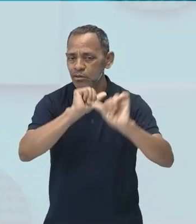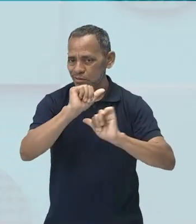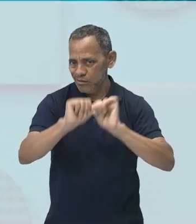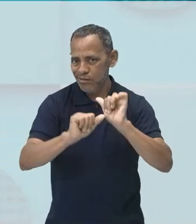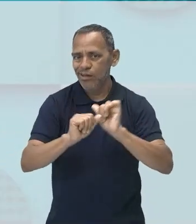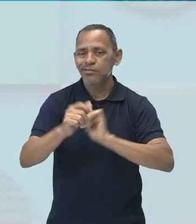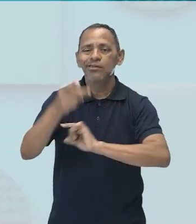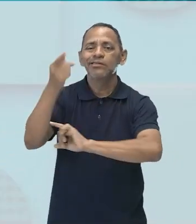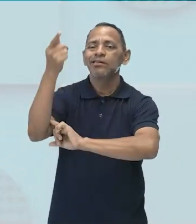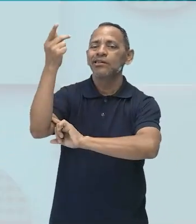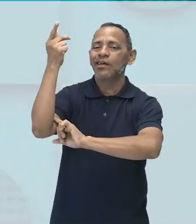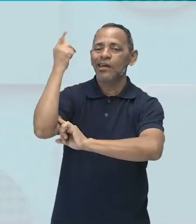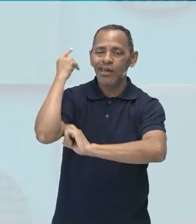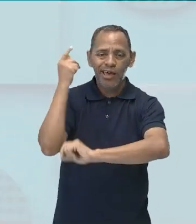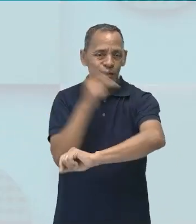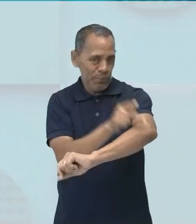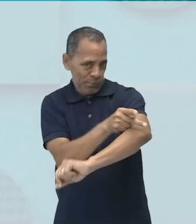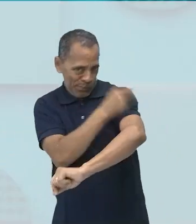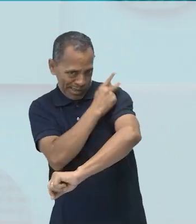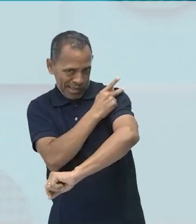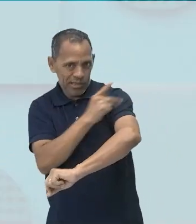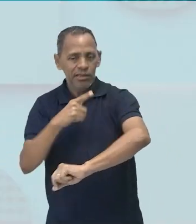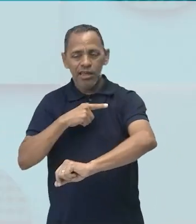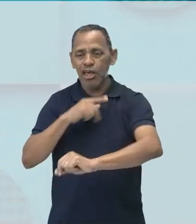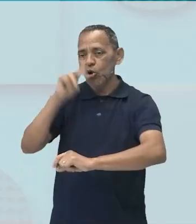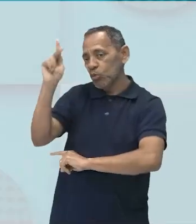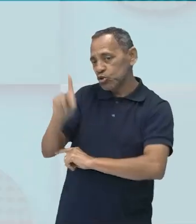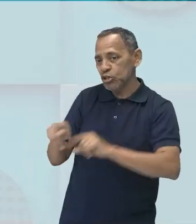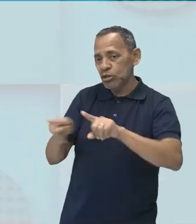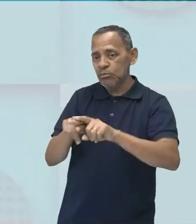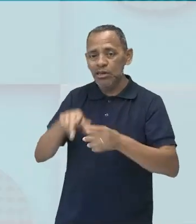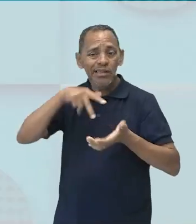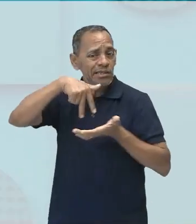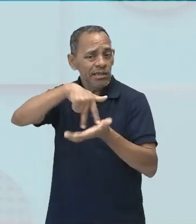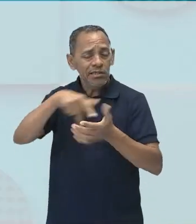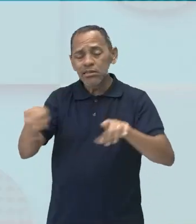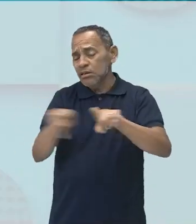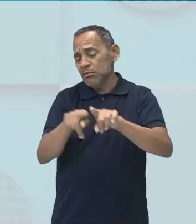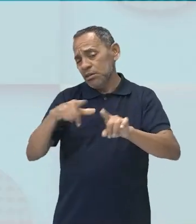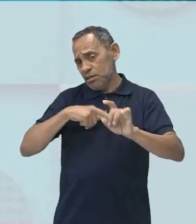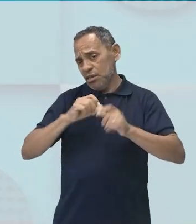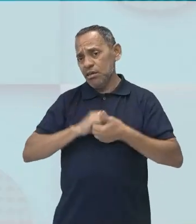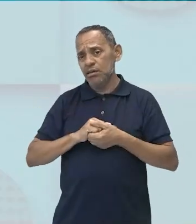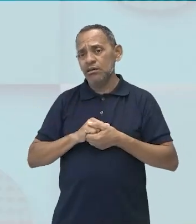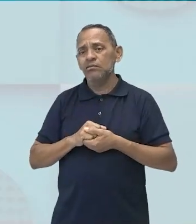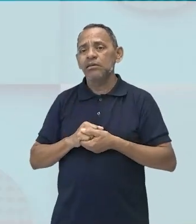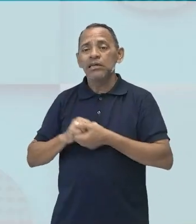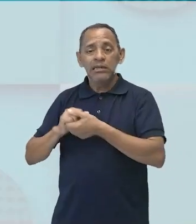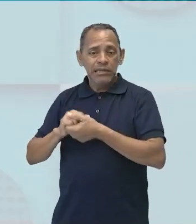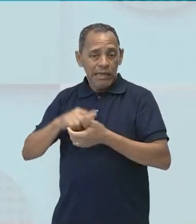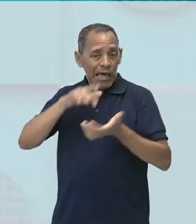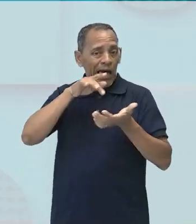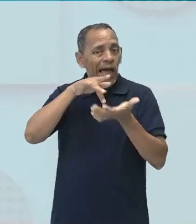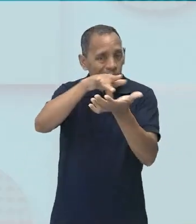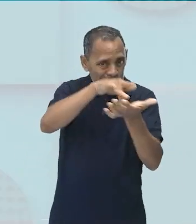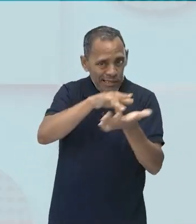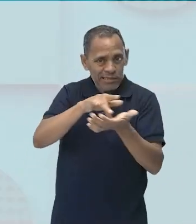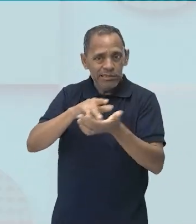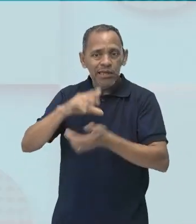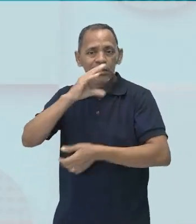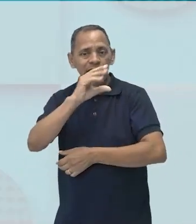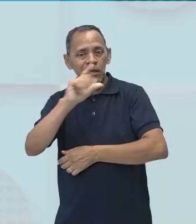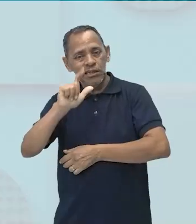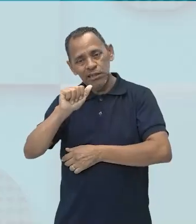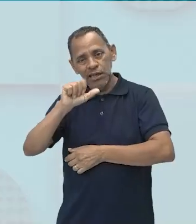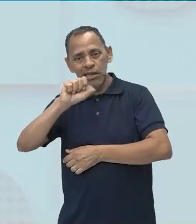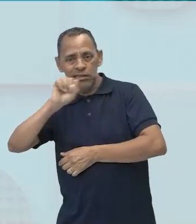a pré-história a toda uma história, nós vimos também na dança, pegando a dança clássica e a dança moderna e falando um